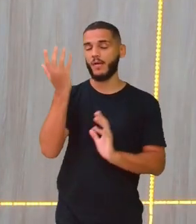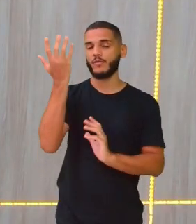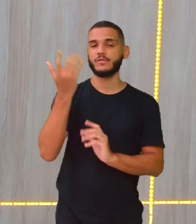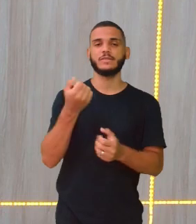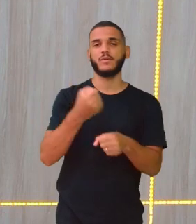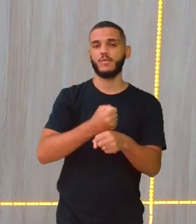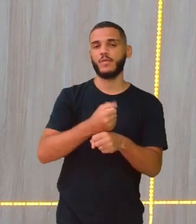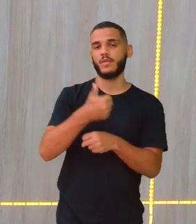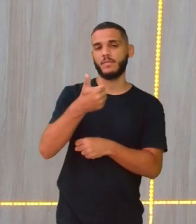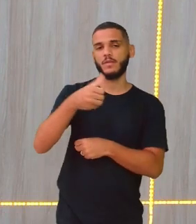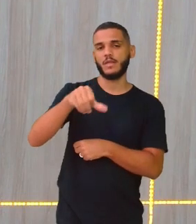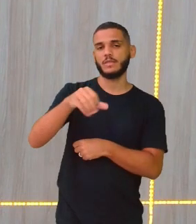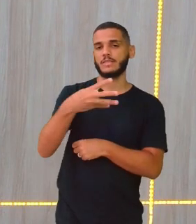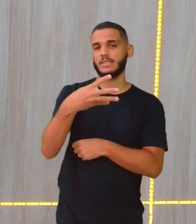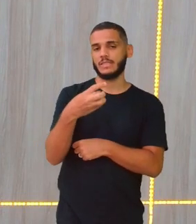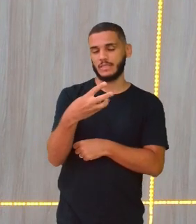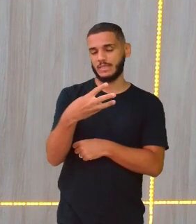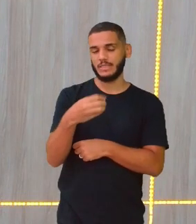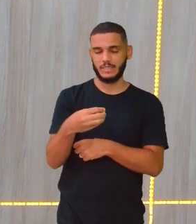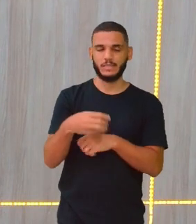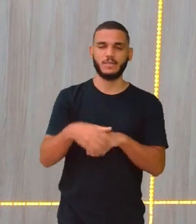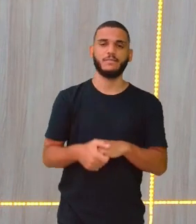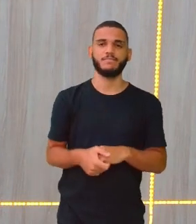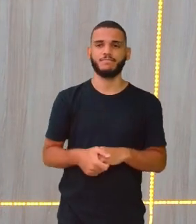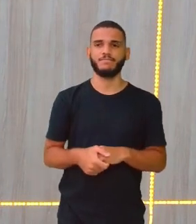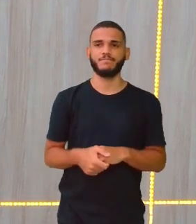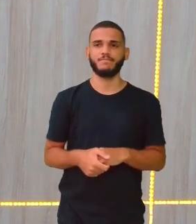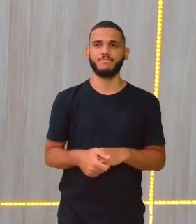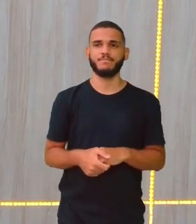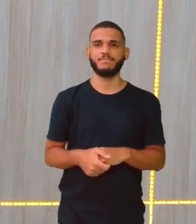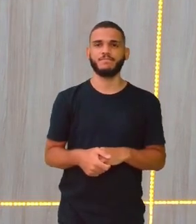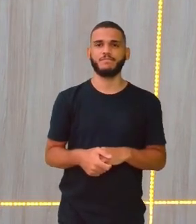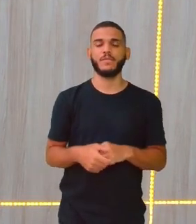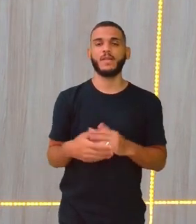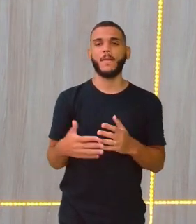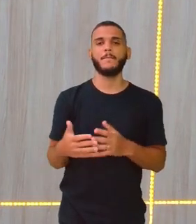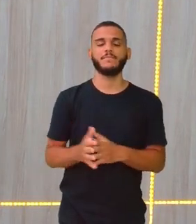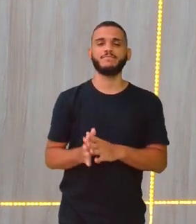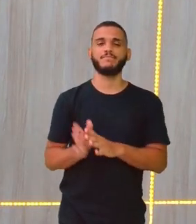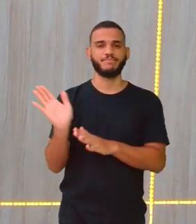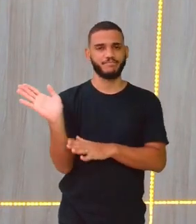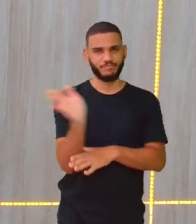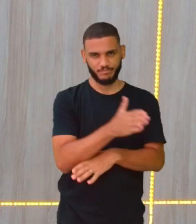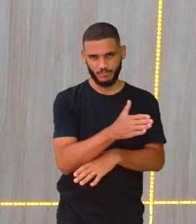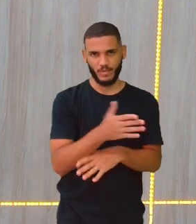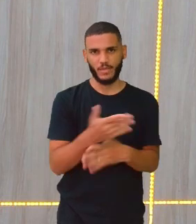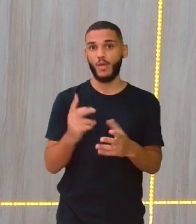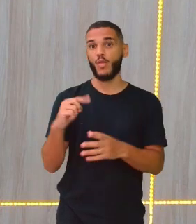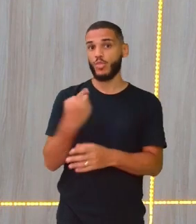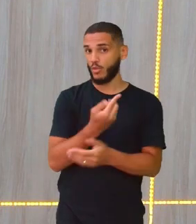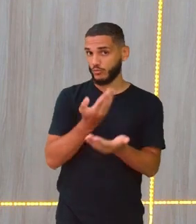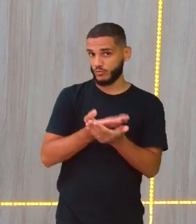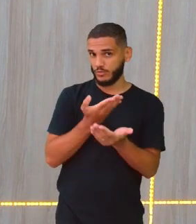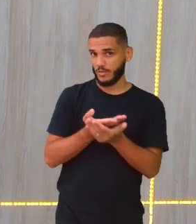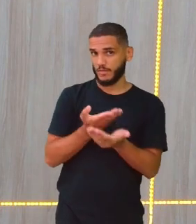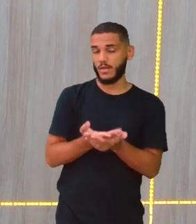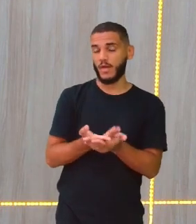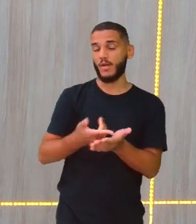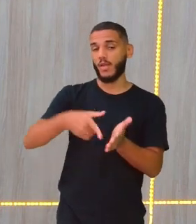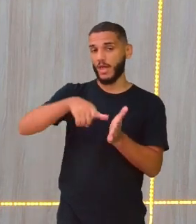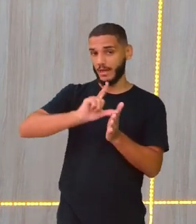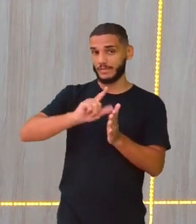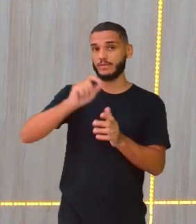viu na aula anterior que sempre a gente botava figura 1, figura 2, figura 3, ou seja, N1, N2,